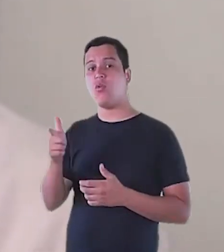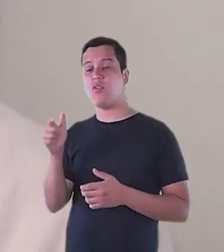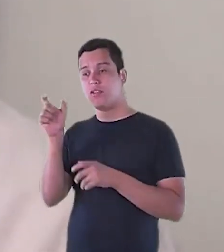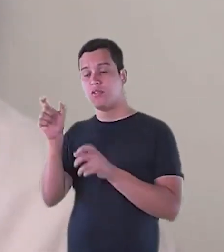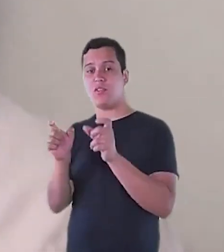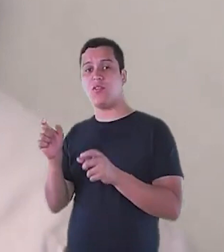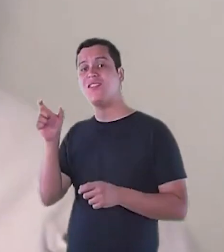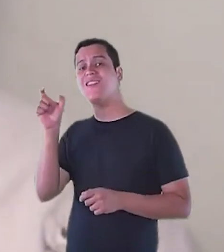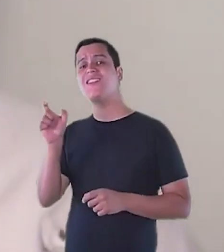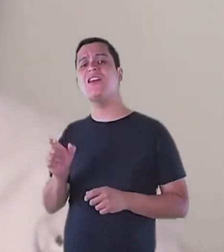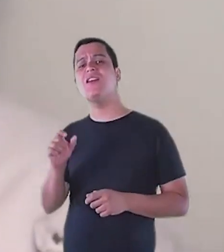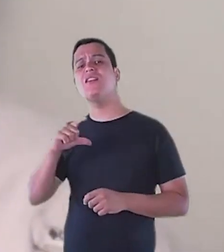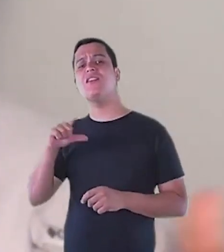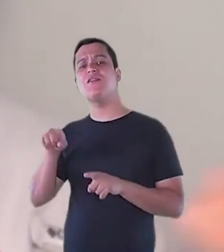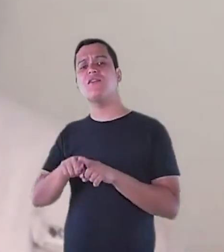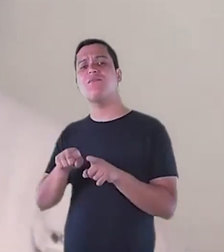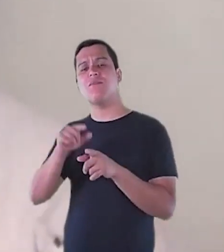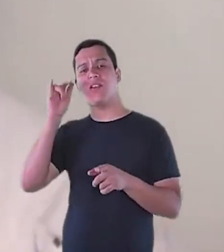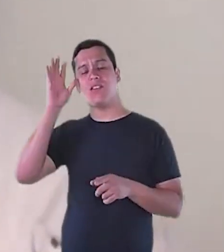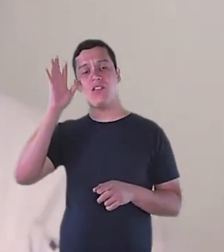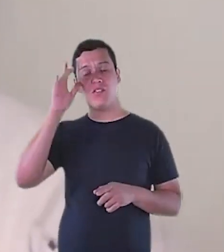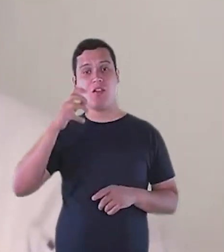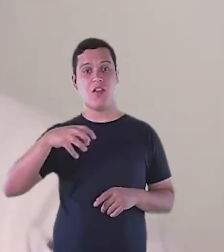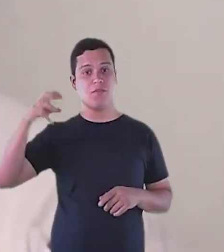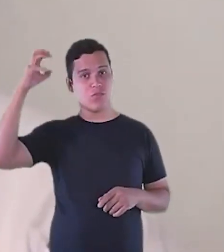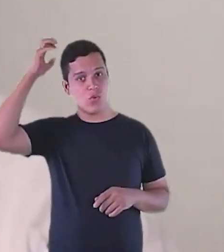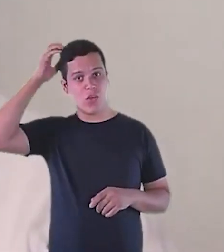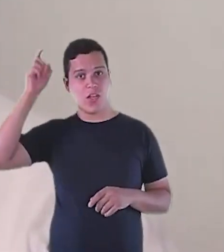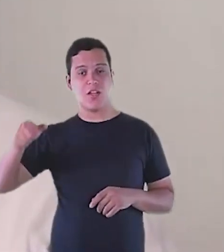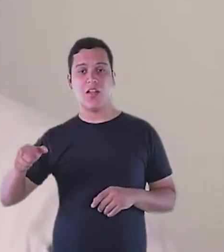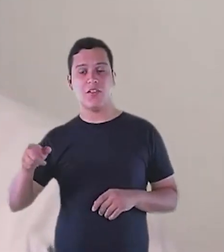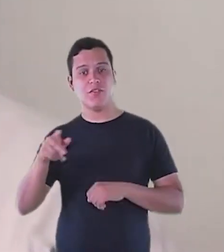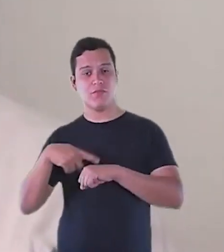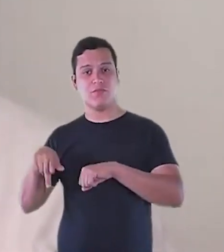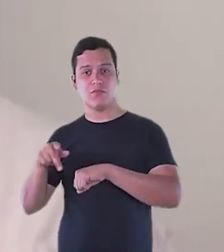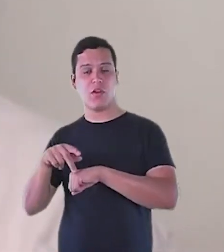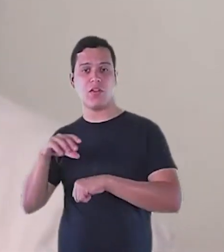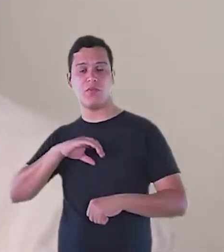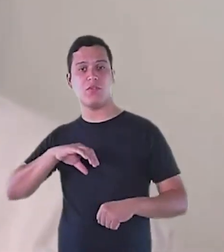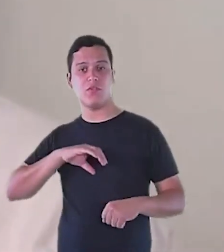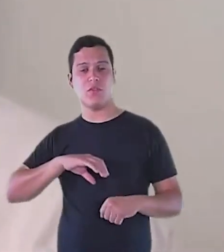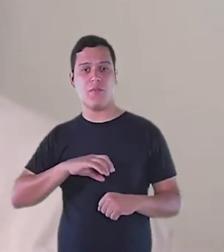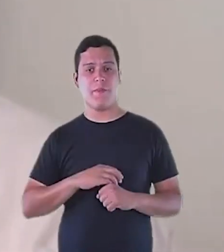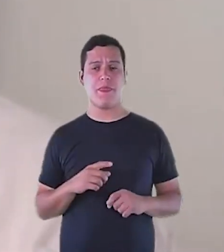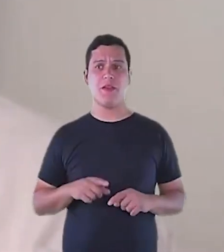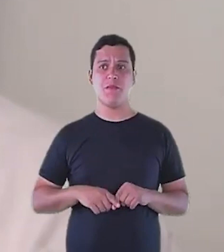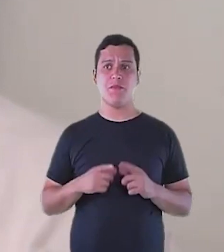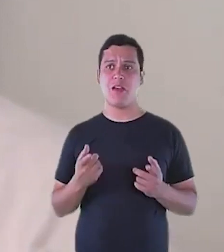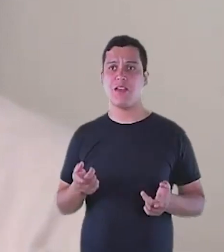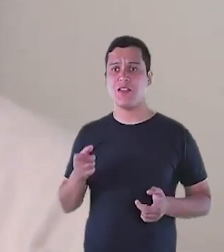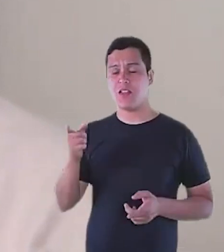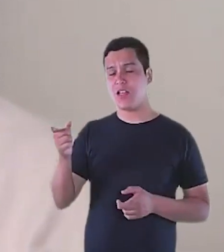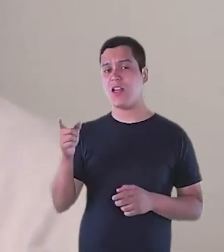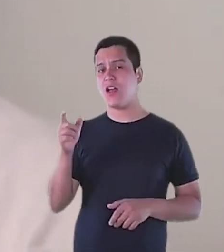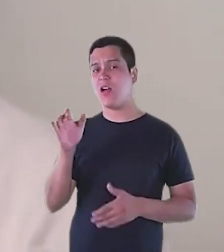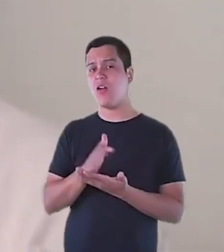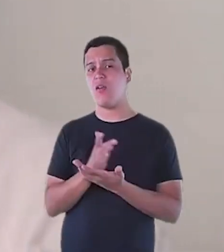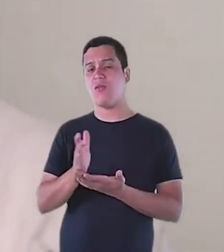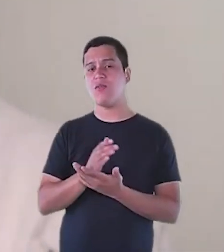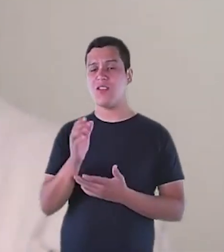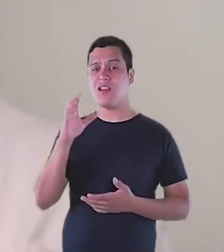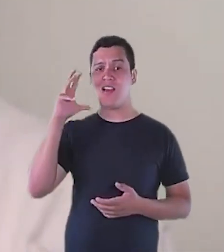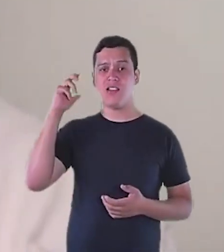navegador, que, embora tenha passado para a história com o nome de um navegador, aparentemente não navegou muito, se é que